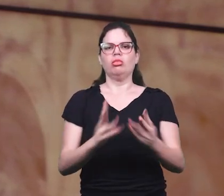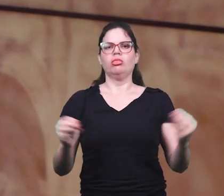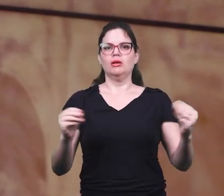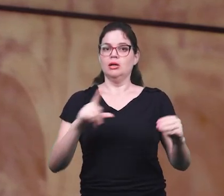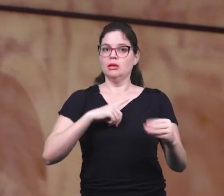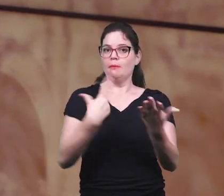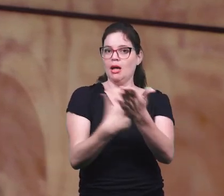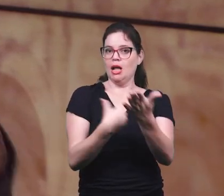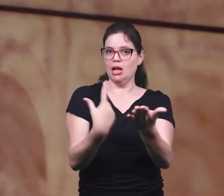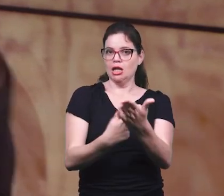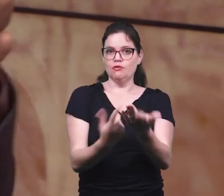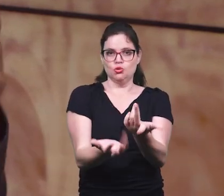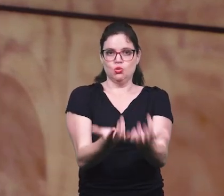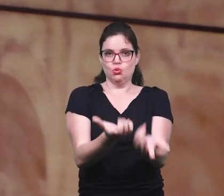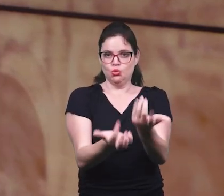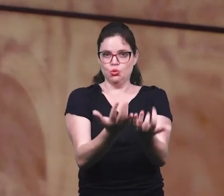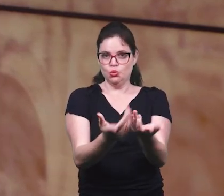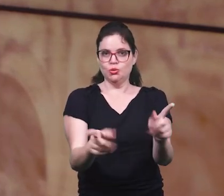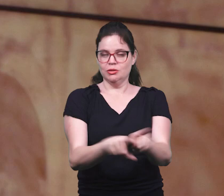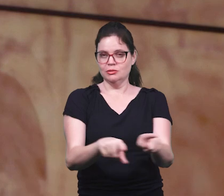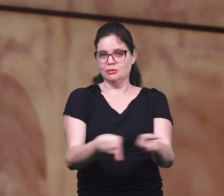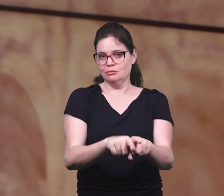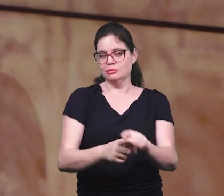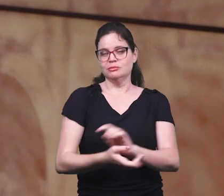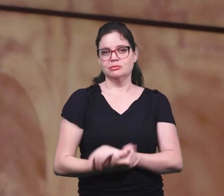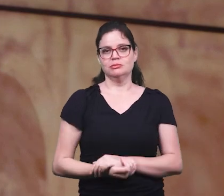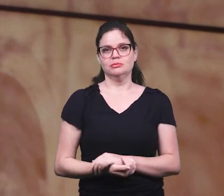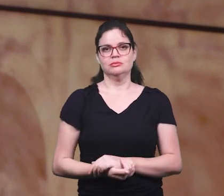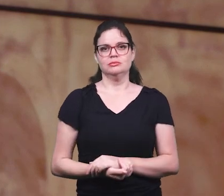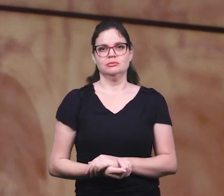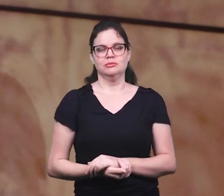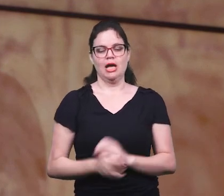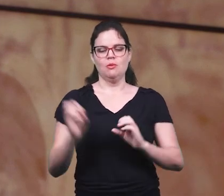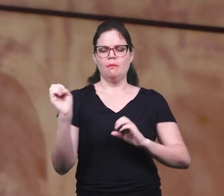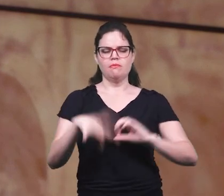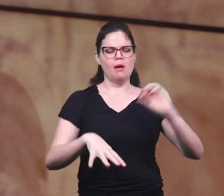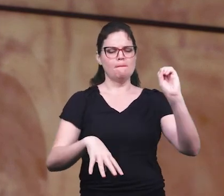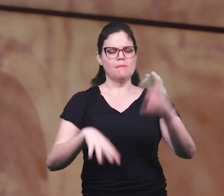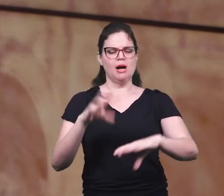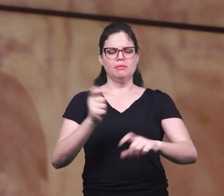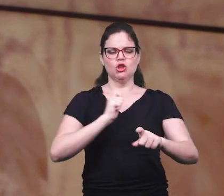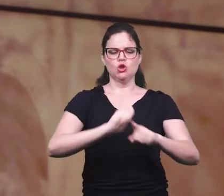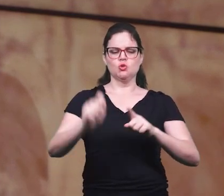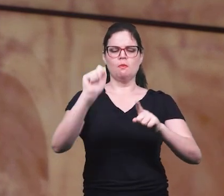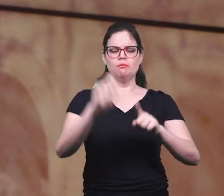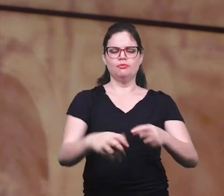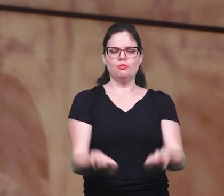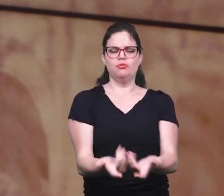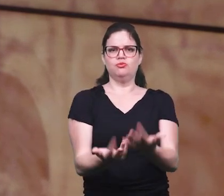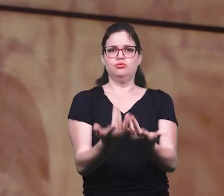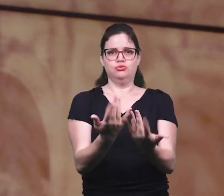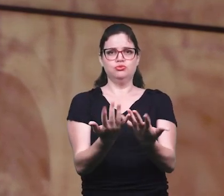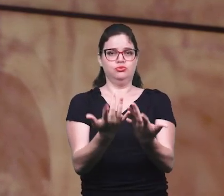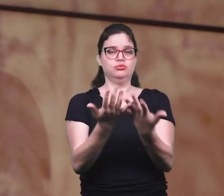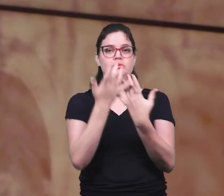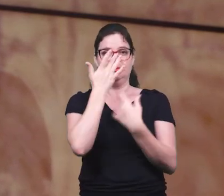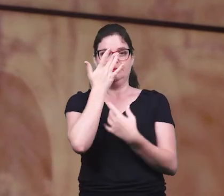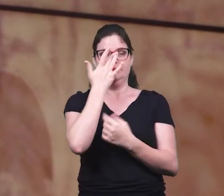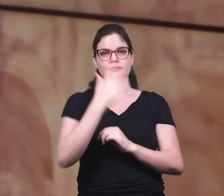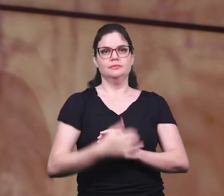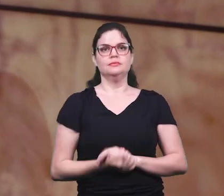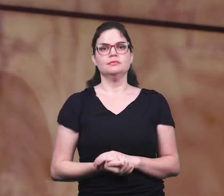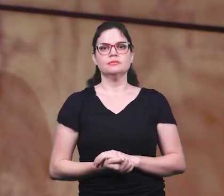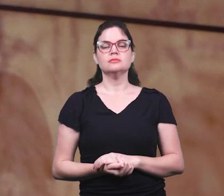questão, livros também ele queimou. Ele mostrava ali o chamado, os